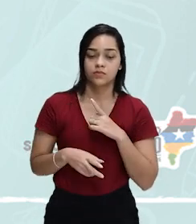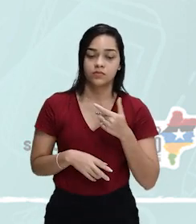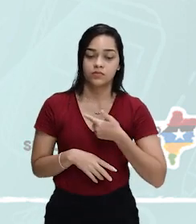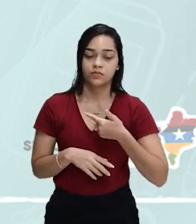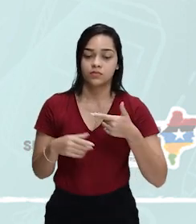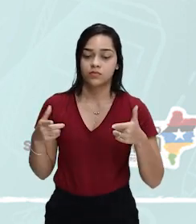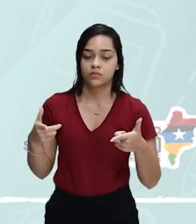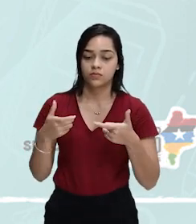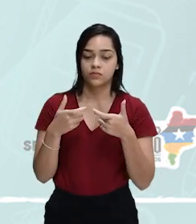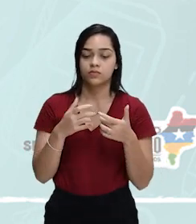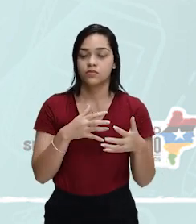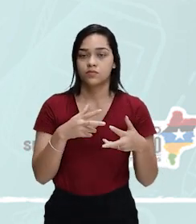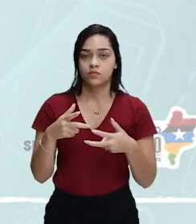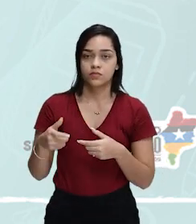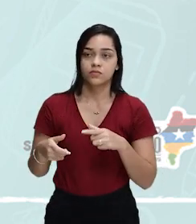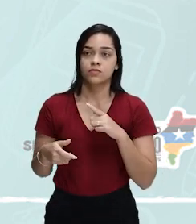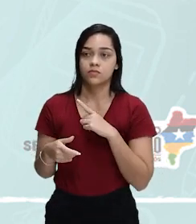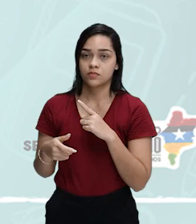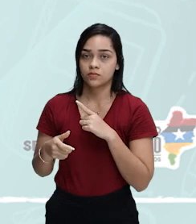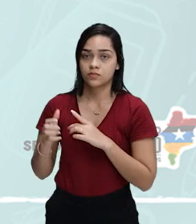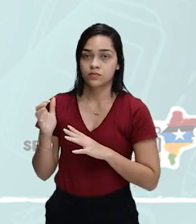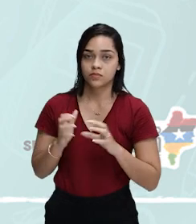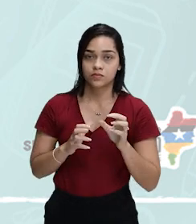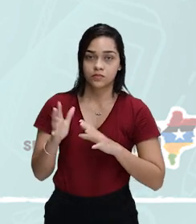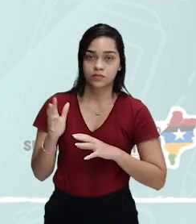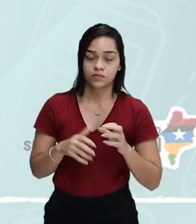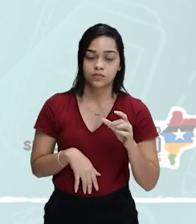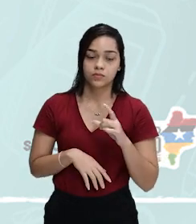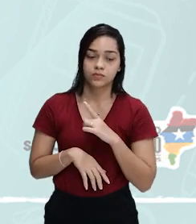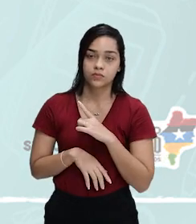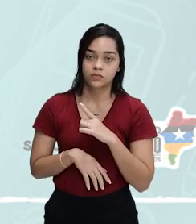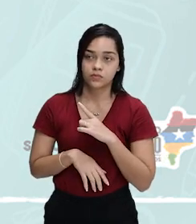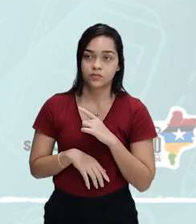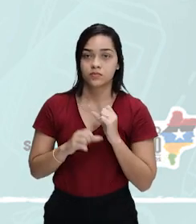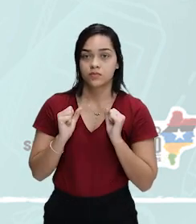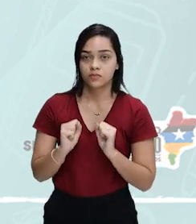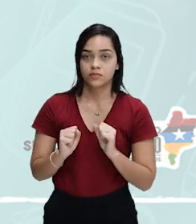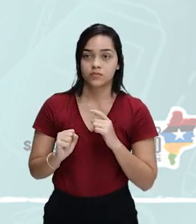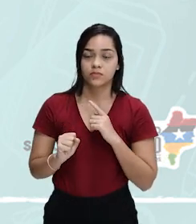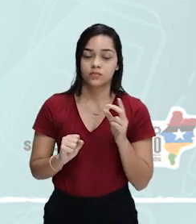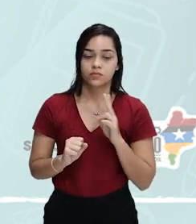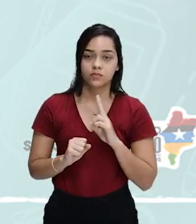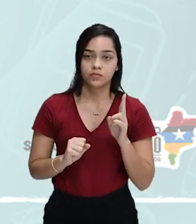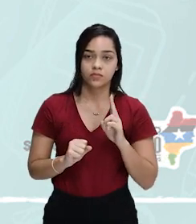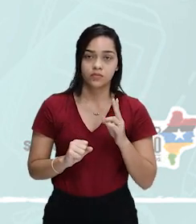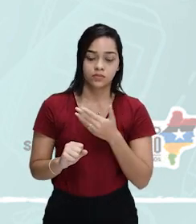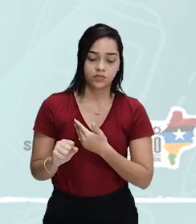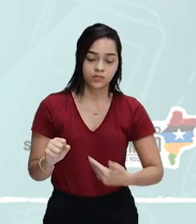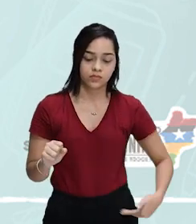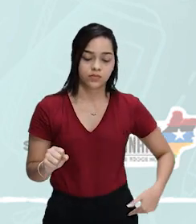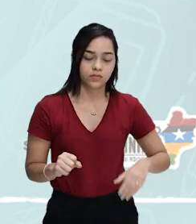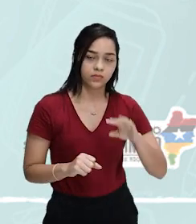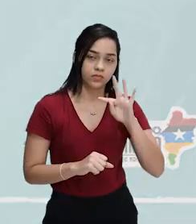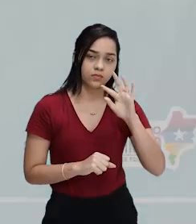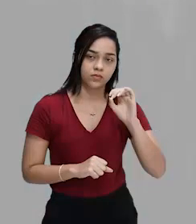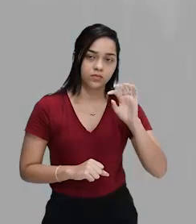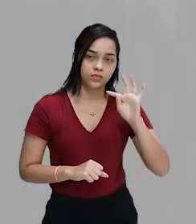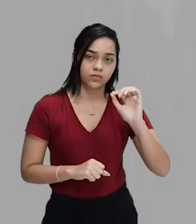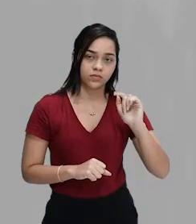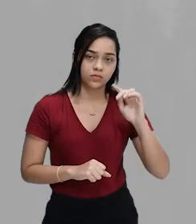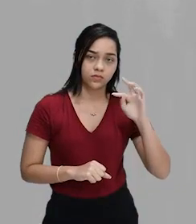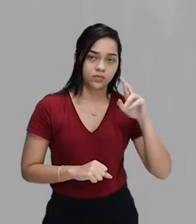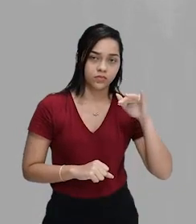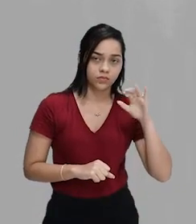Segunda Guerra Mundial, ela foi uma guerra que, de um lado, você teve os chamados estados totalitários,